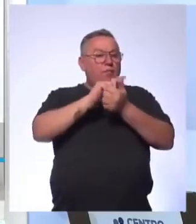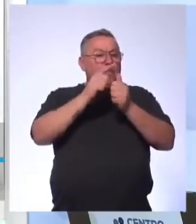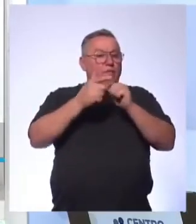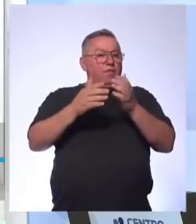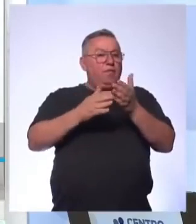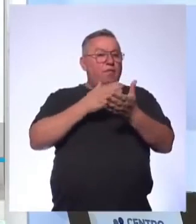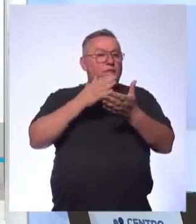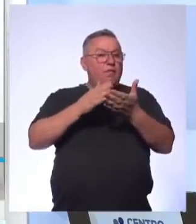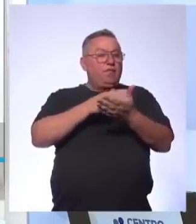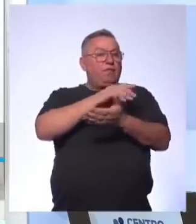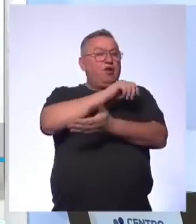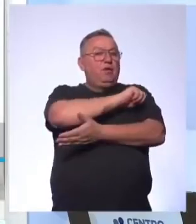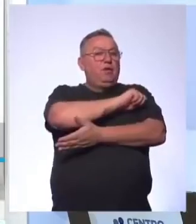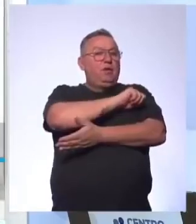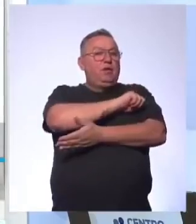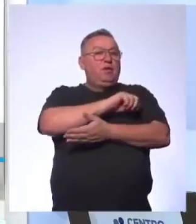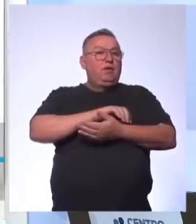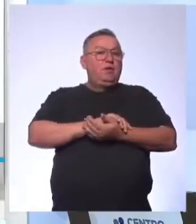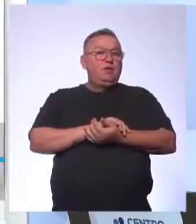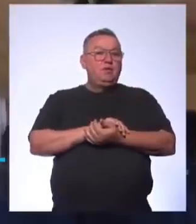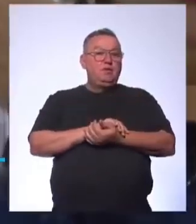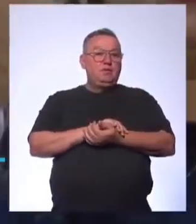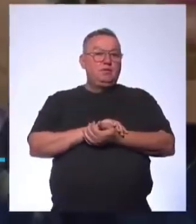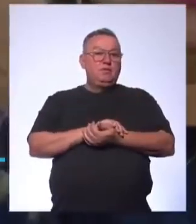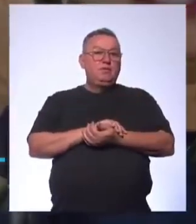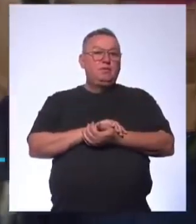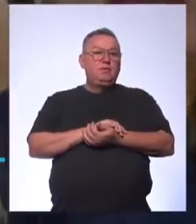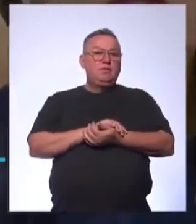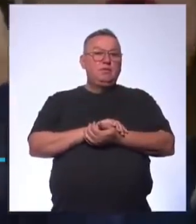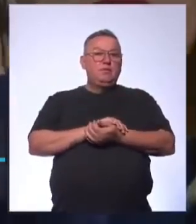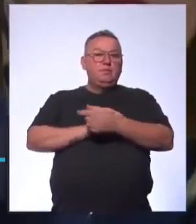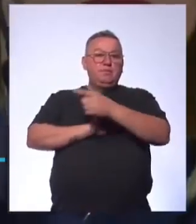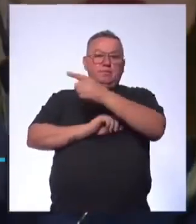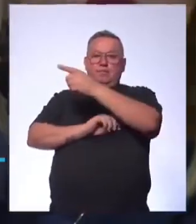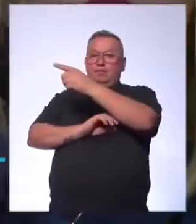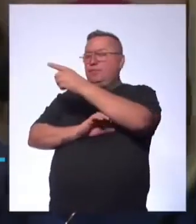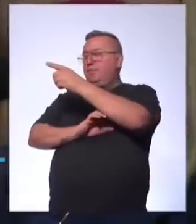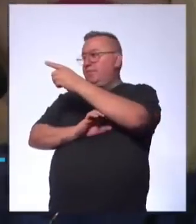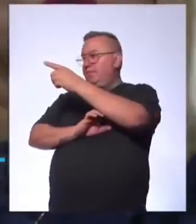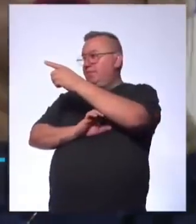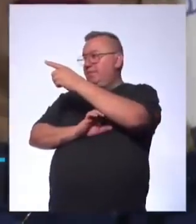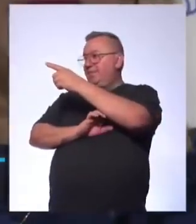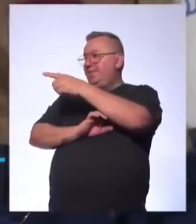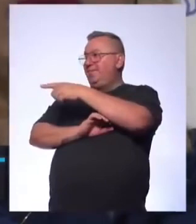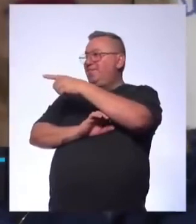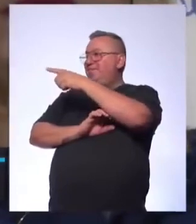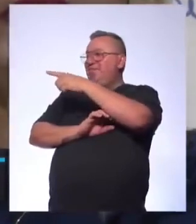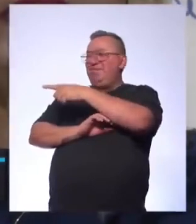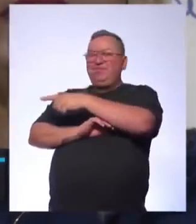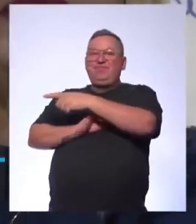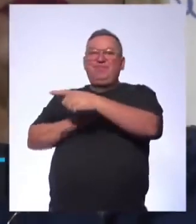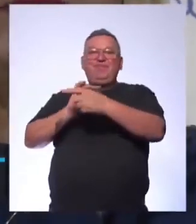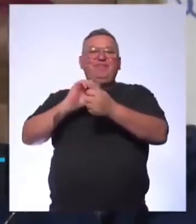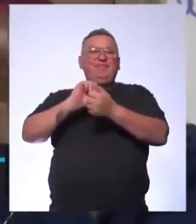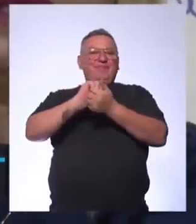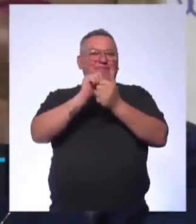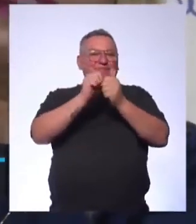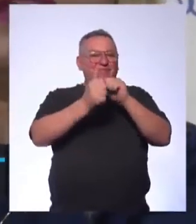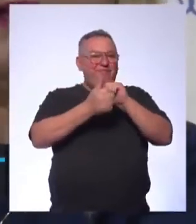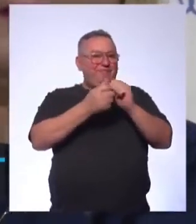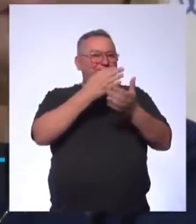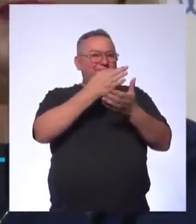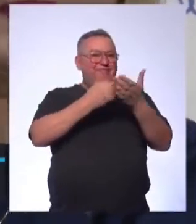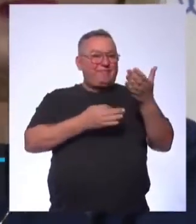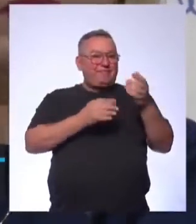aluno. É esse aqui, ó. Tá bom? Vocês estão aqui vendo? Ó, é esse aqui, ó, tá? Eu só adaptei ele para um texto